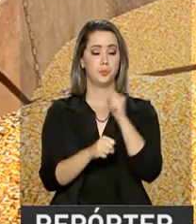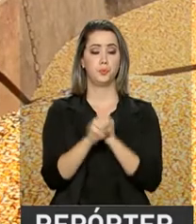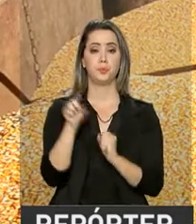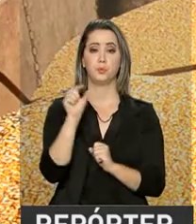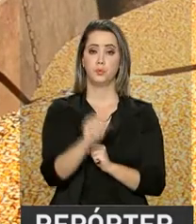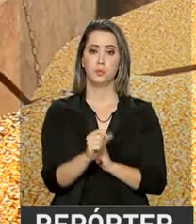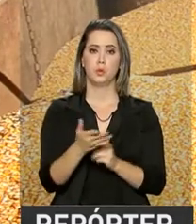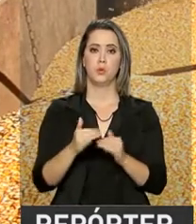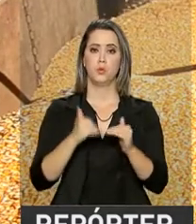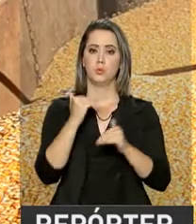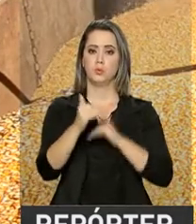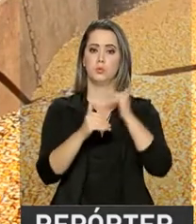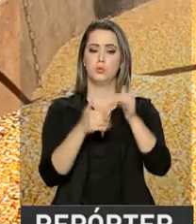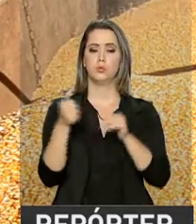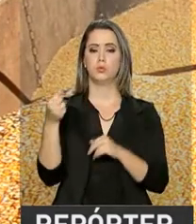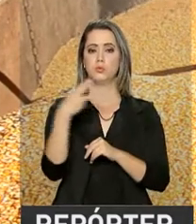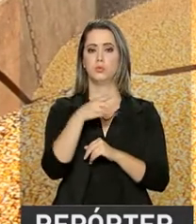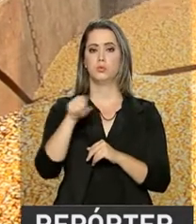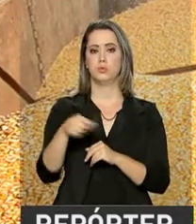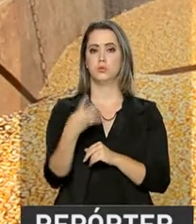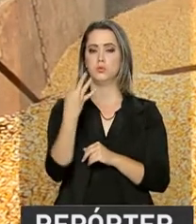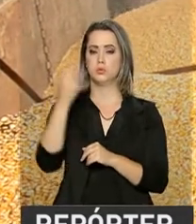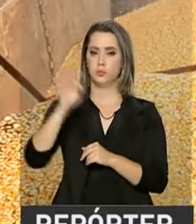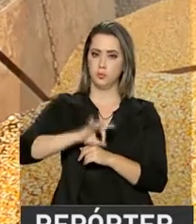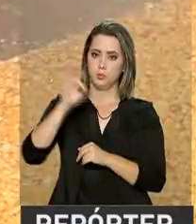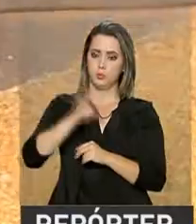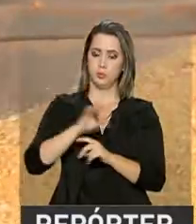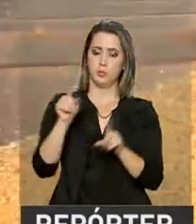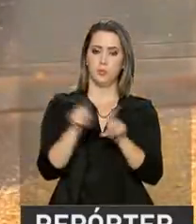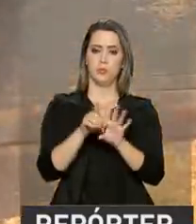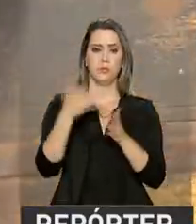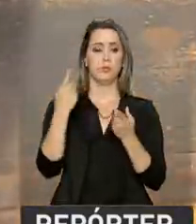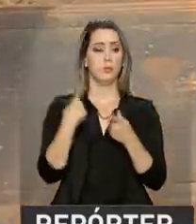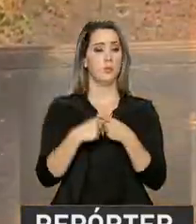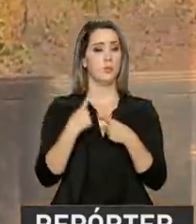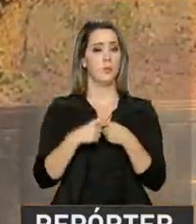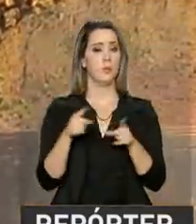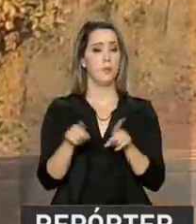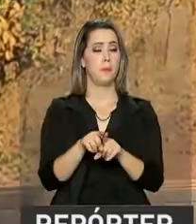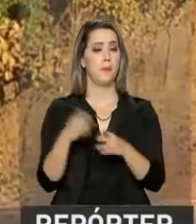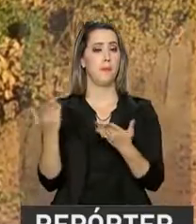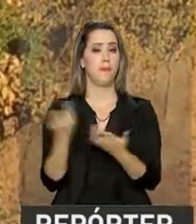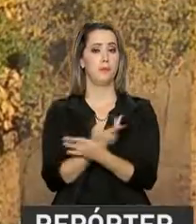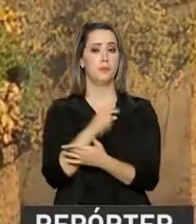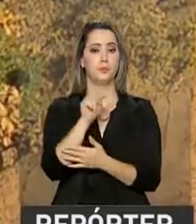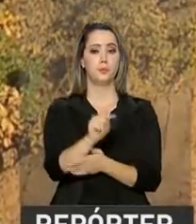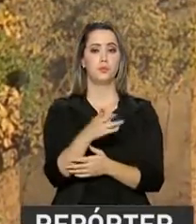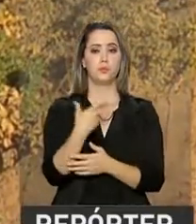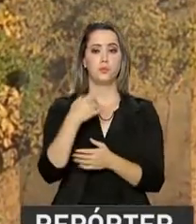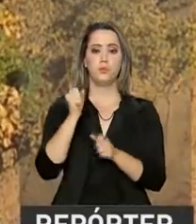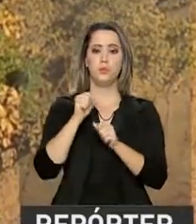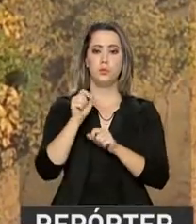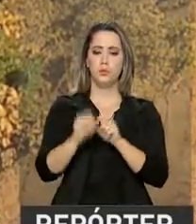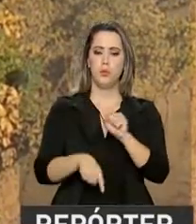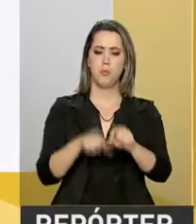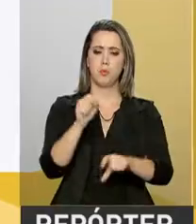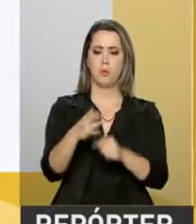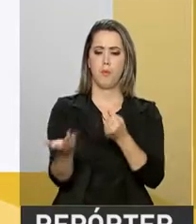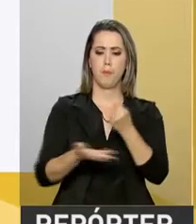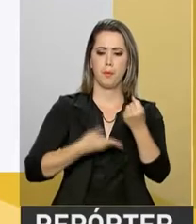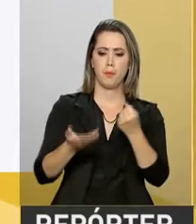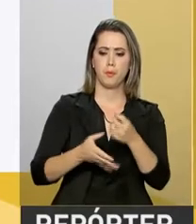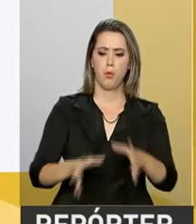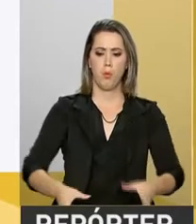crescimento foi de 13,4 por cento graças a uma safra recorde de grãos é